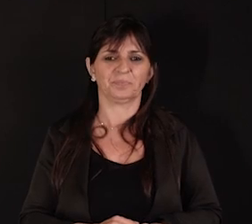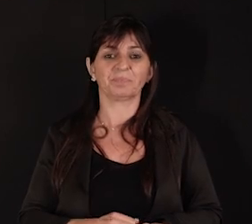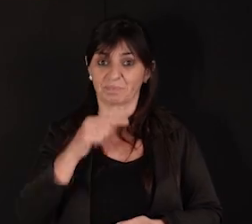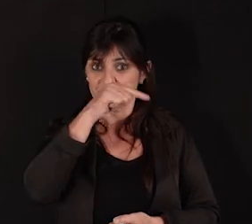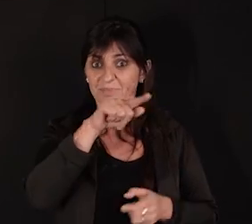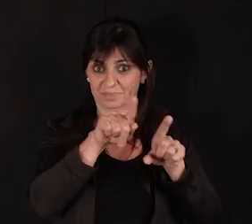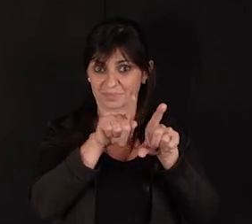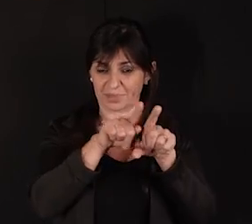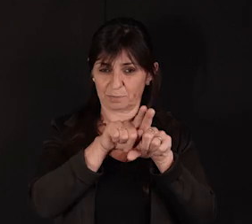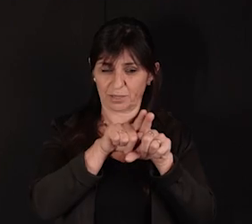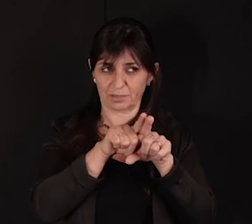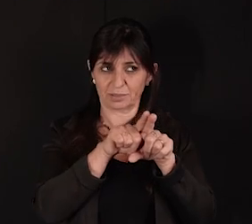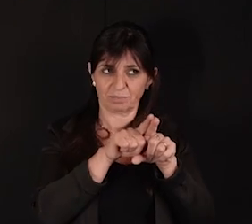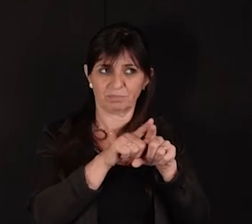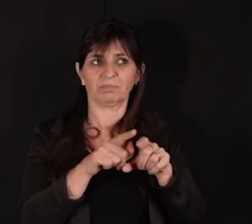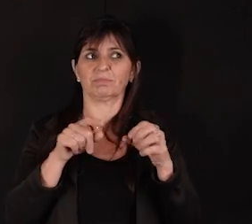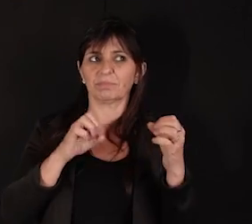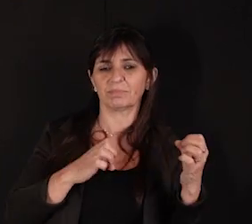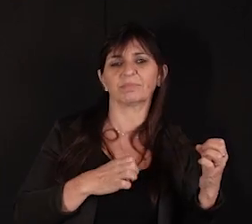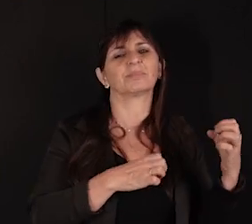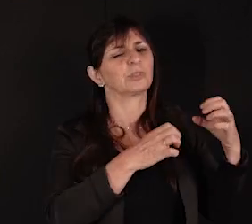Essa aqui também, quer ver?